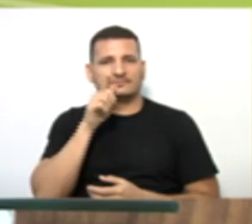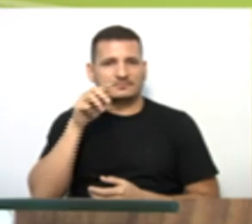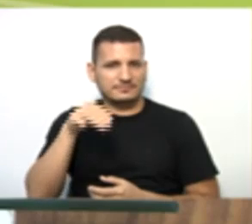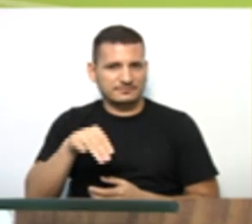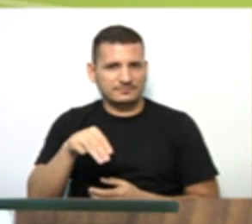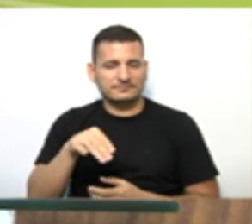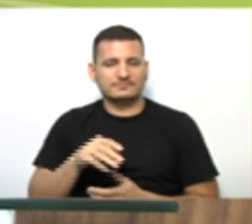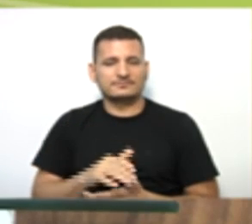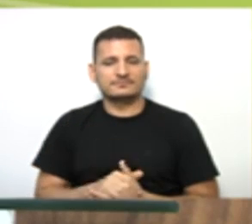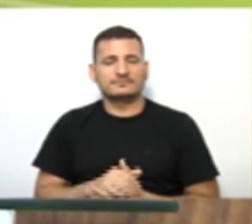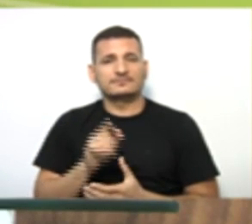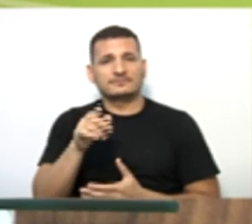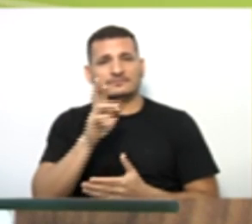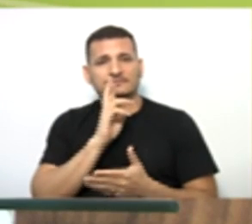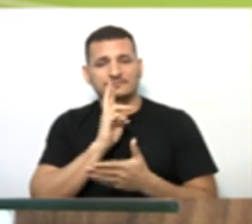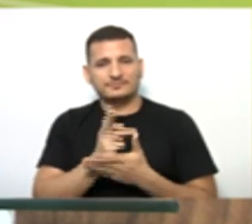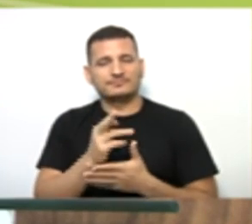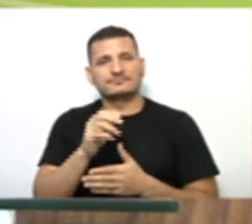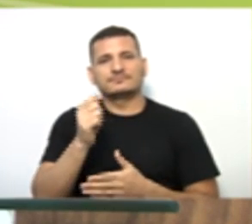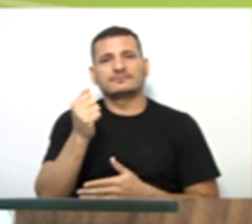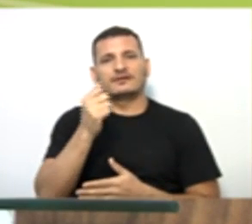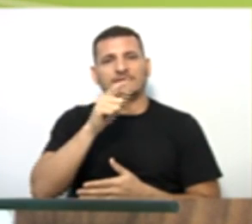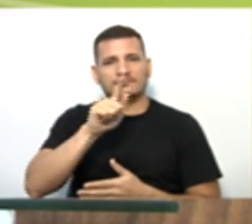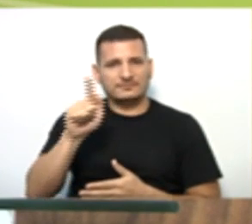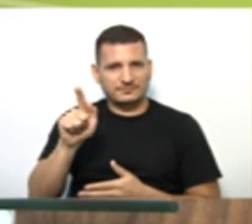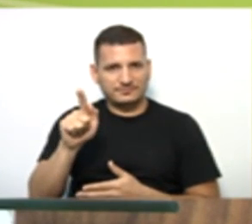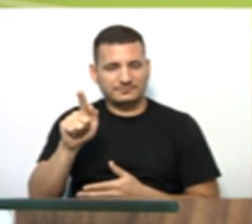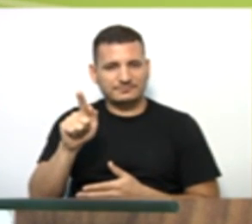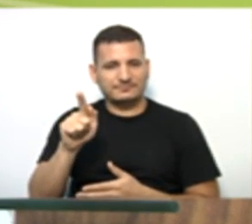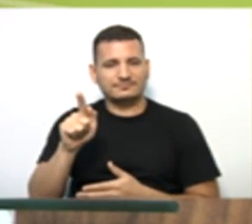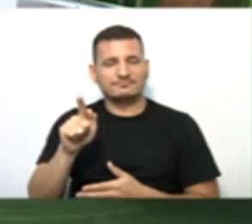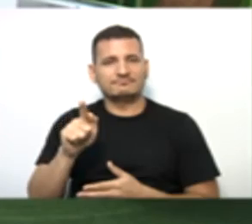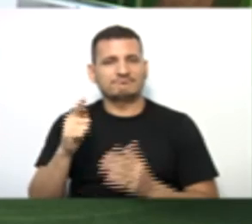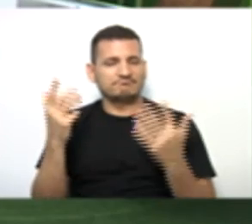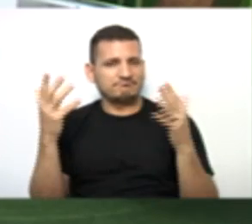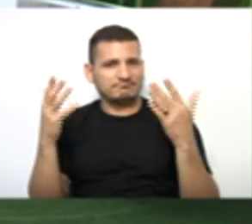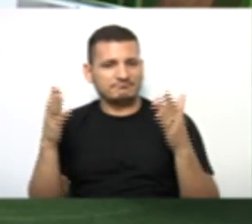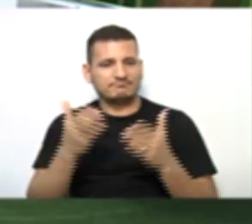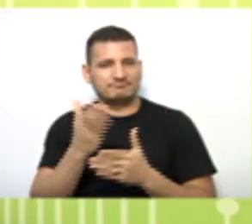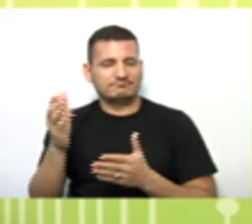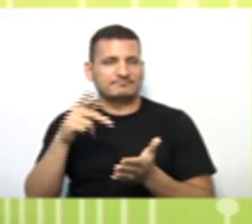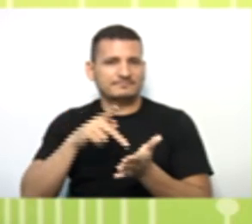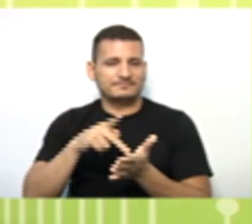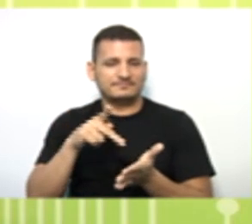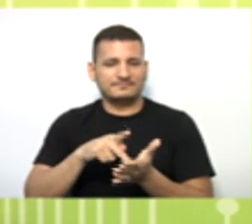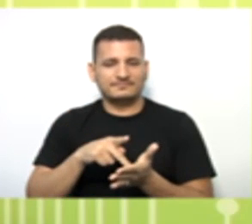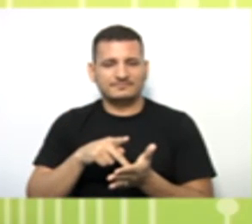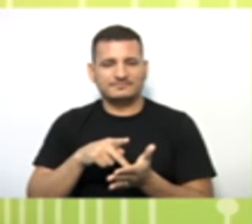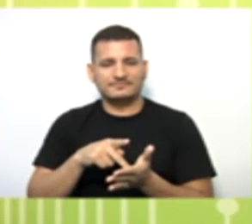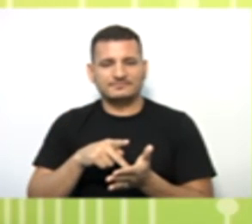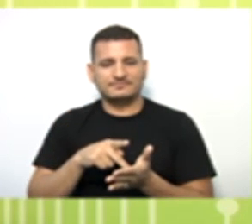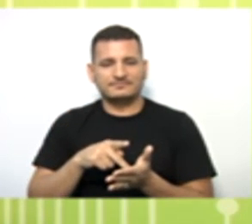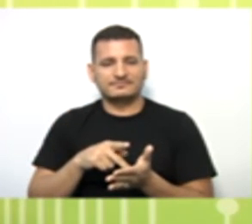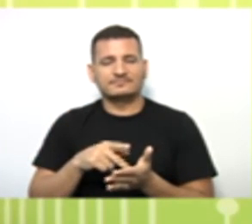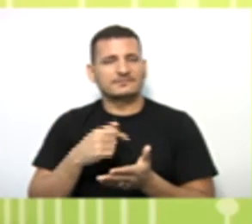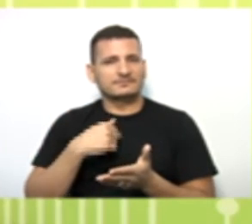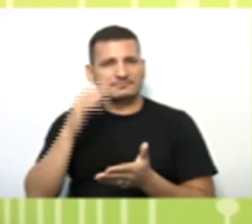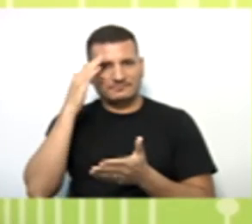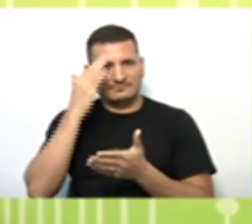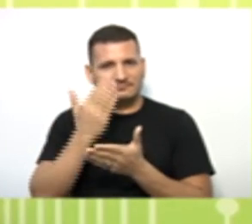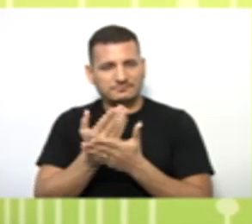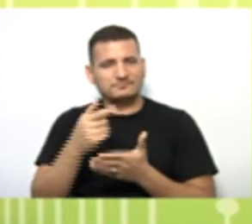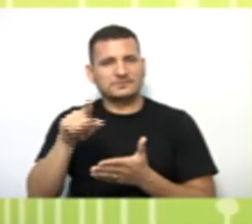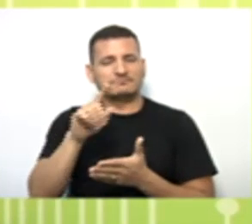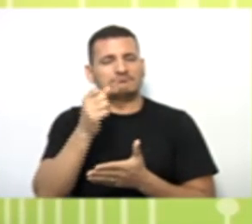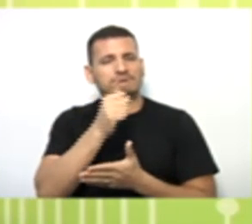Olha que legal. Que ela respondeu que é algoritmo. Sim, que bacana. Gente, parabéns, ó, de verdade mesmo. Eu acredito que vocês vão ter muito